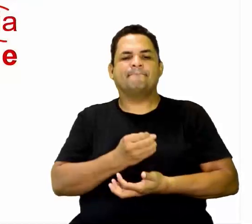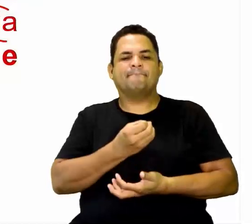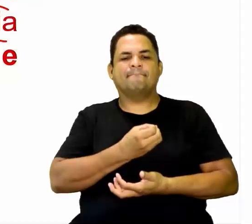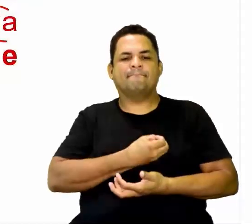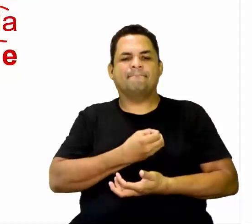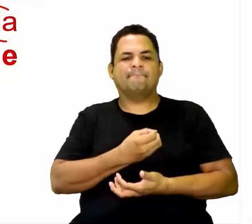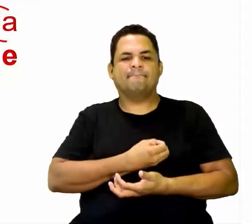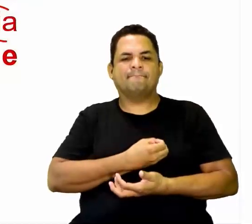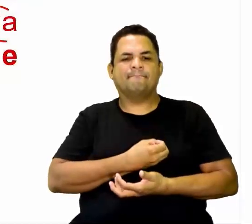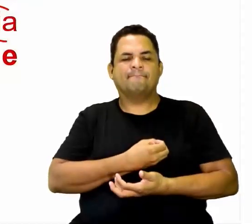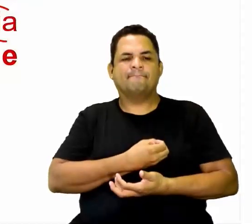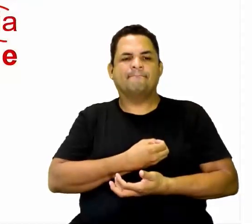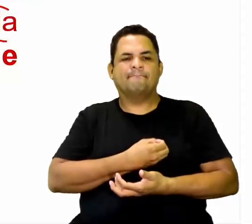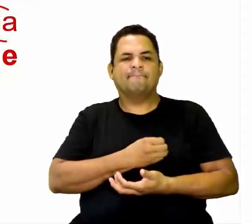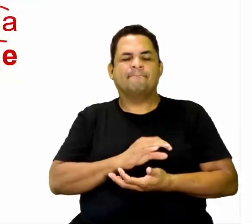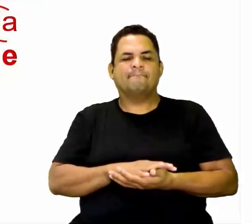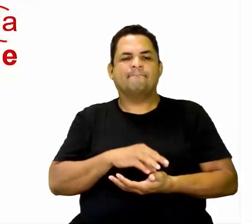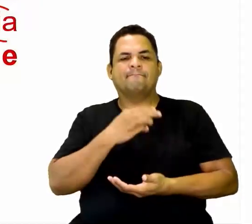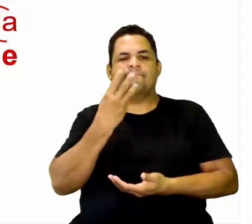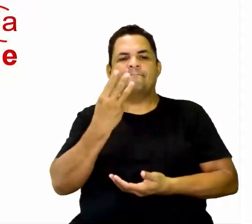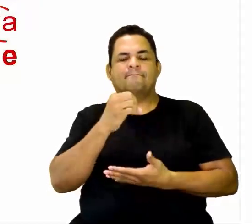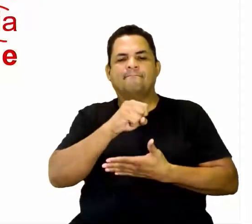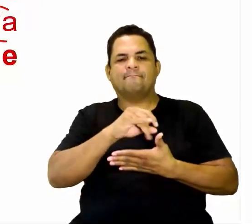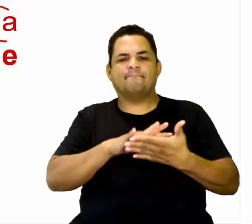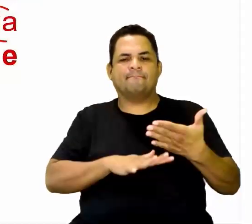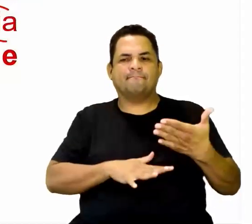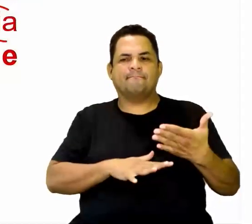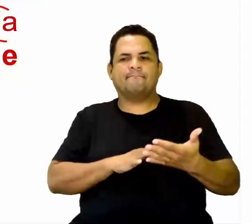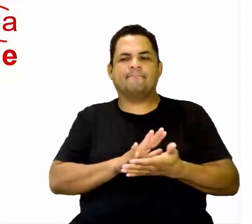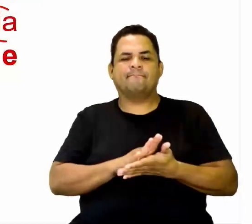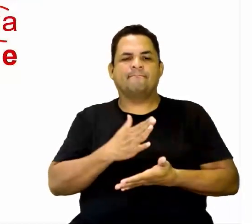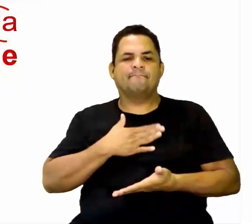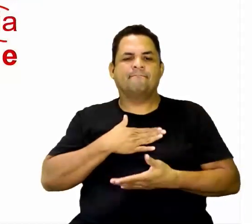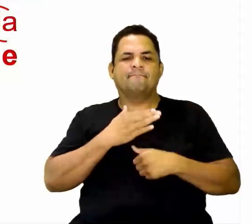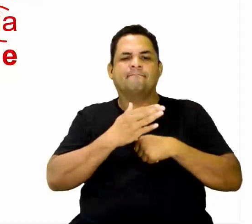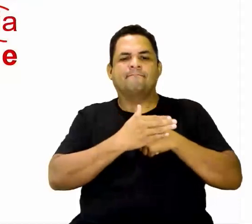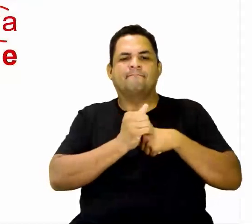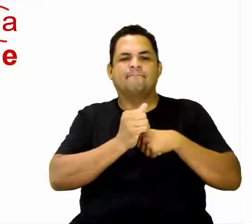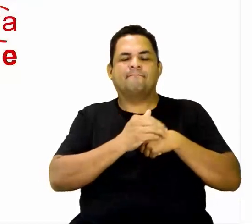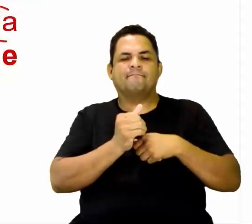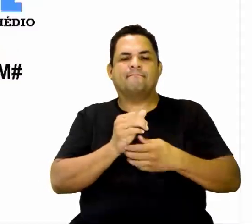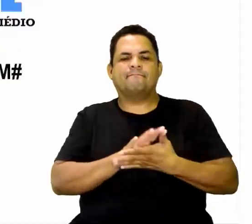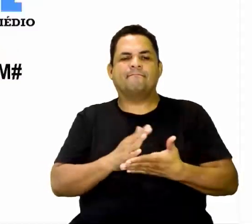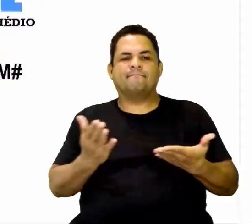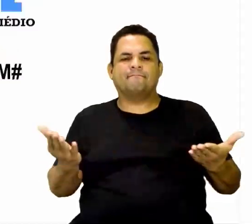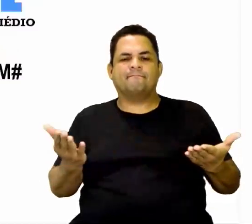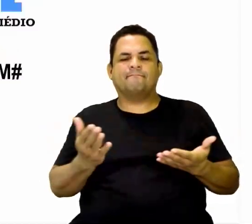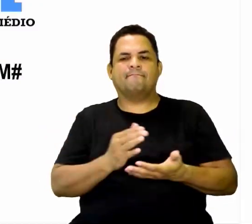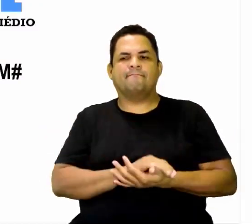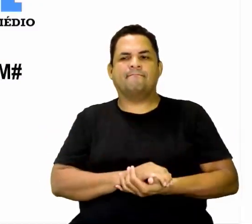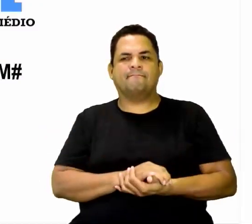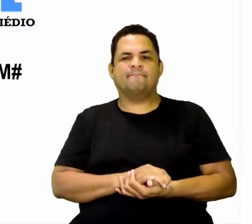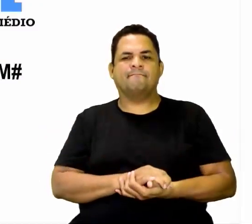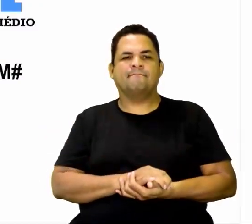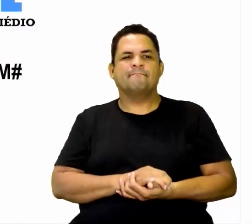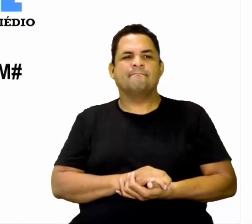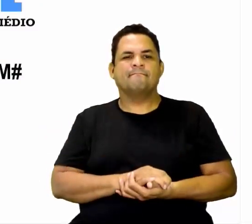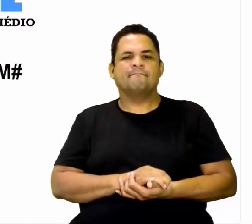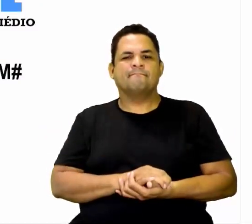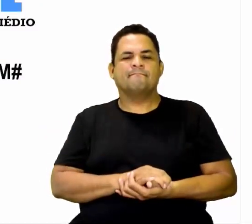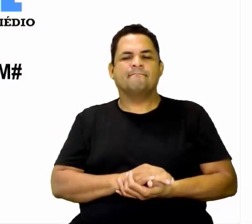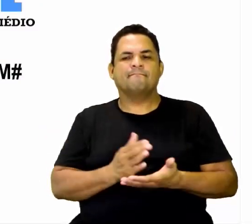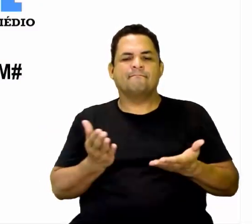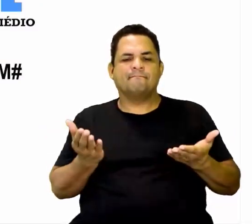a terceira questão, meu caro aluno. Vamos lá, então? Olha só que